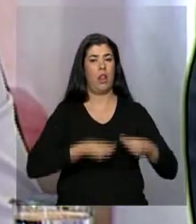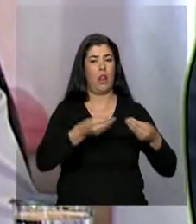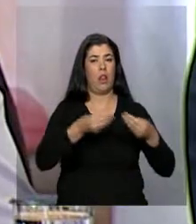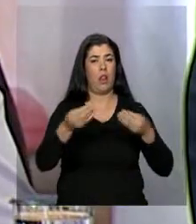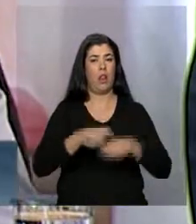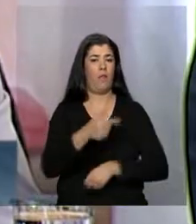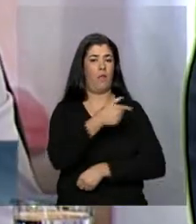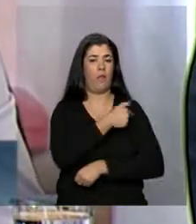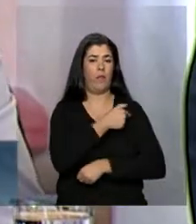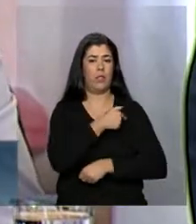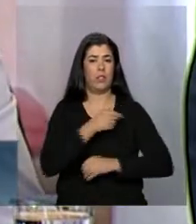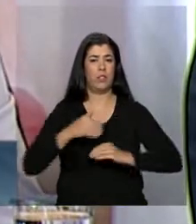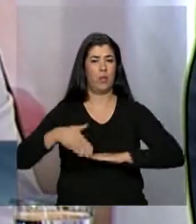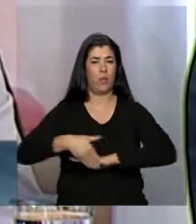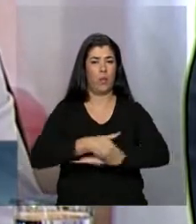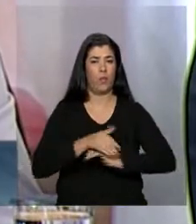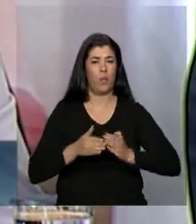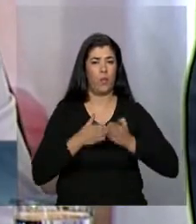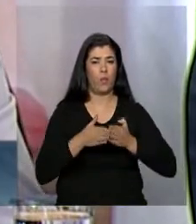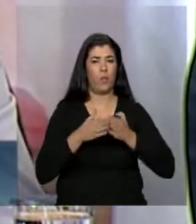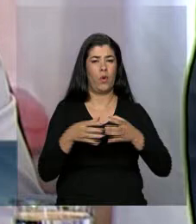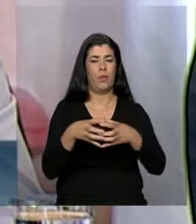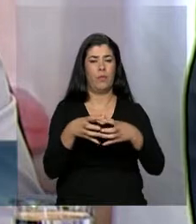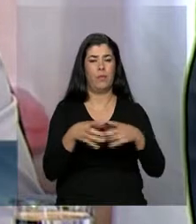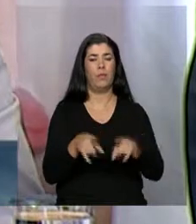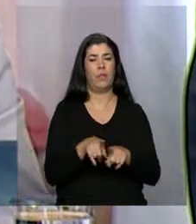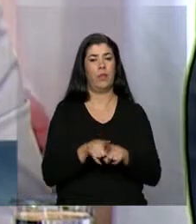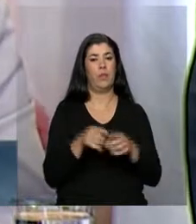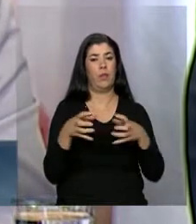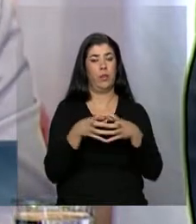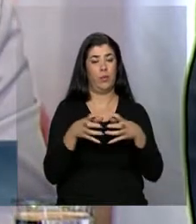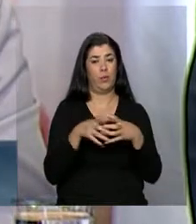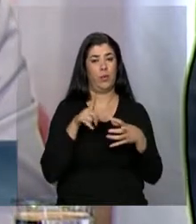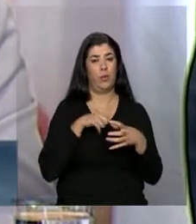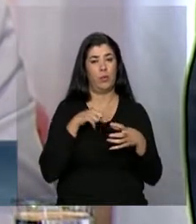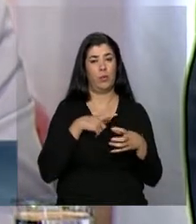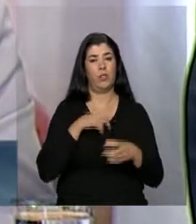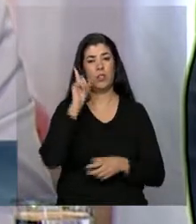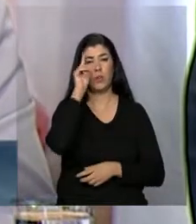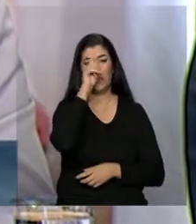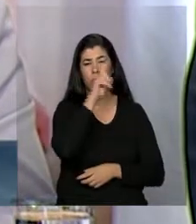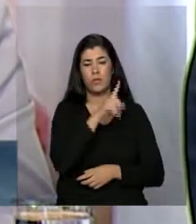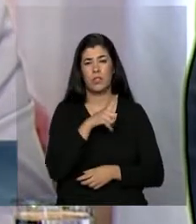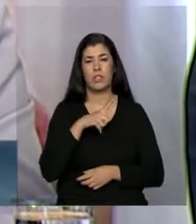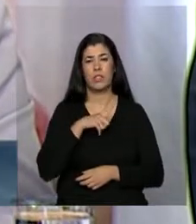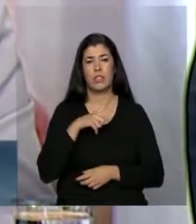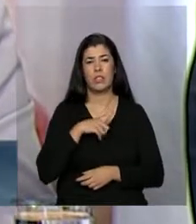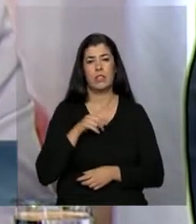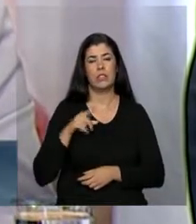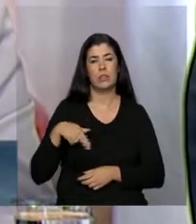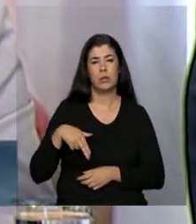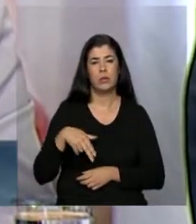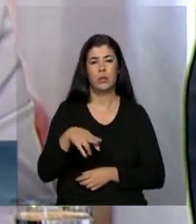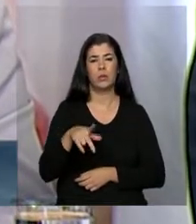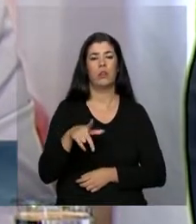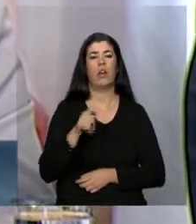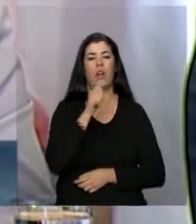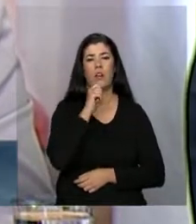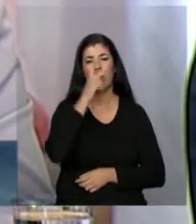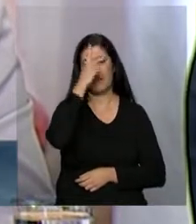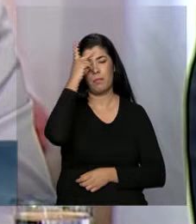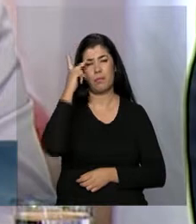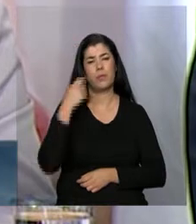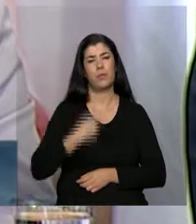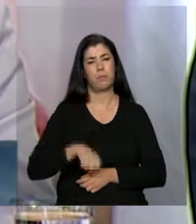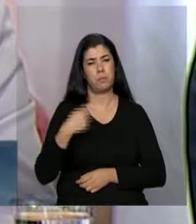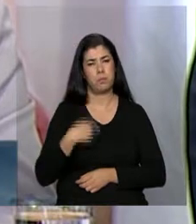difícil acesso. E o grupo de comorbidade, né, eu acho que esse é o grande nosso desafio. Nós temos um número ainda de pessoas